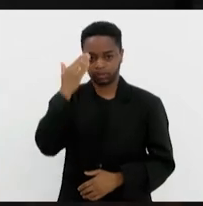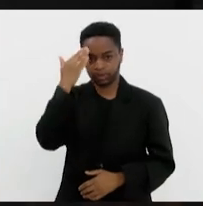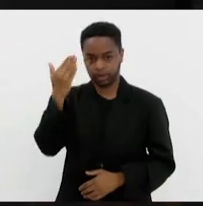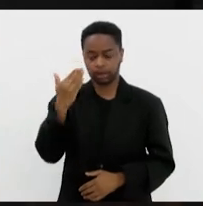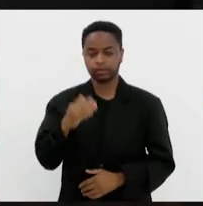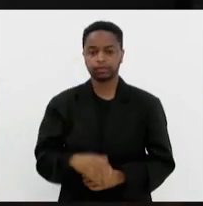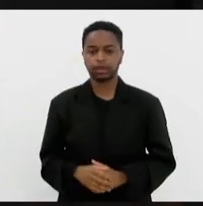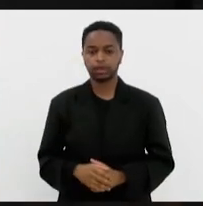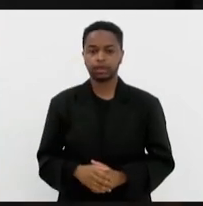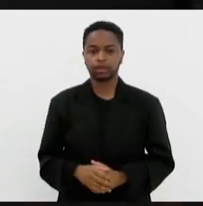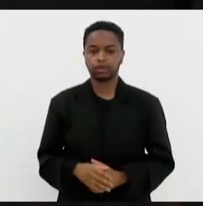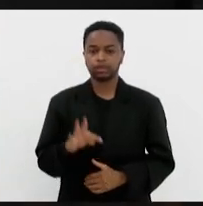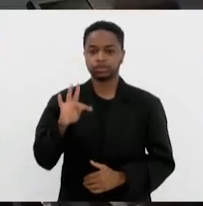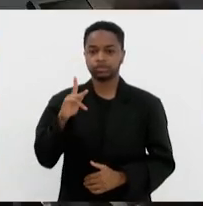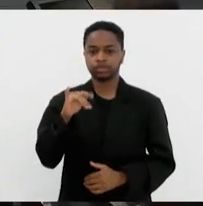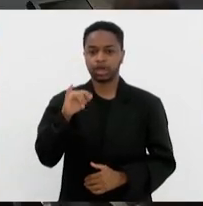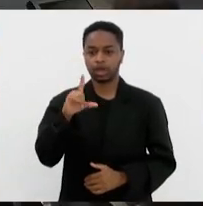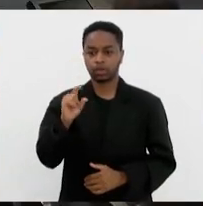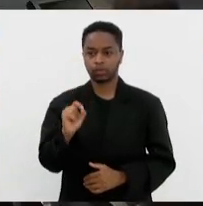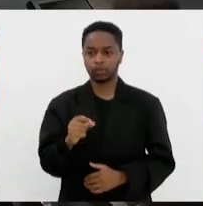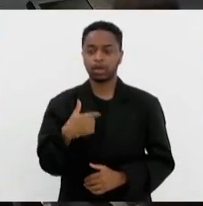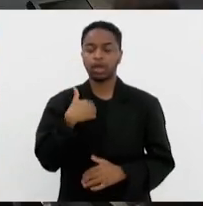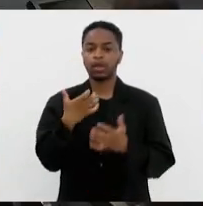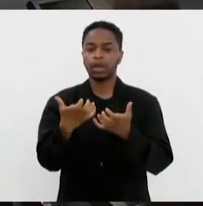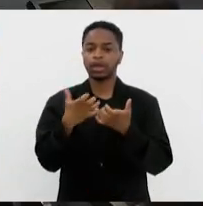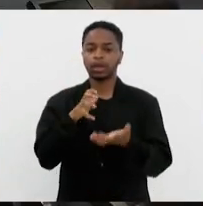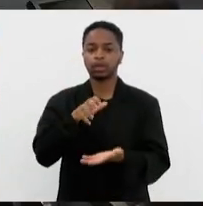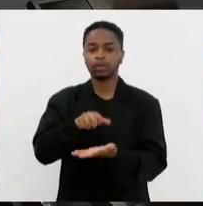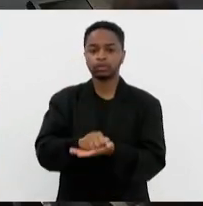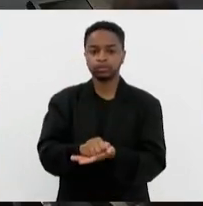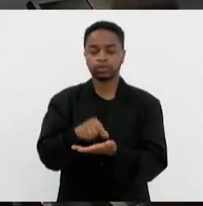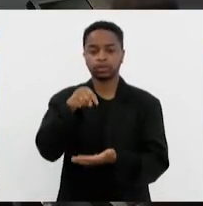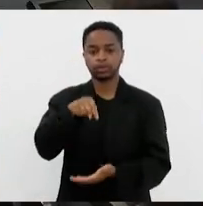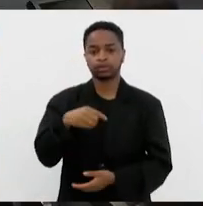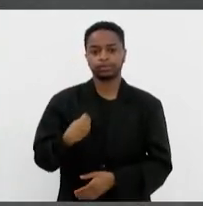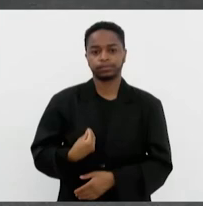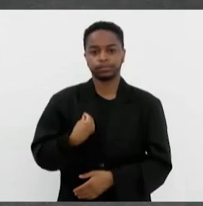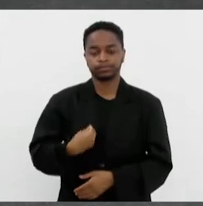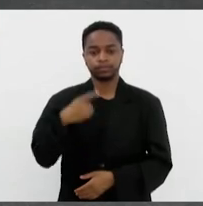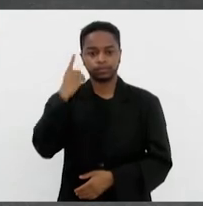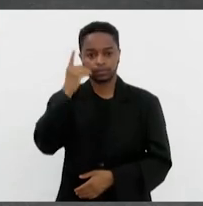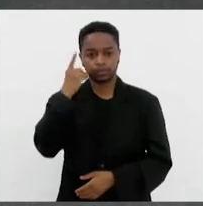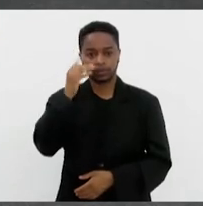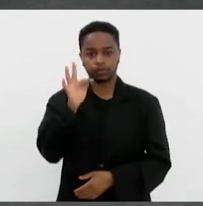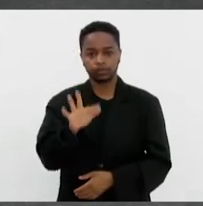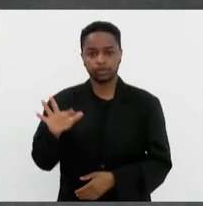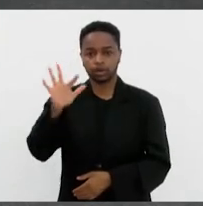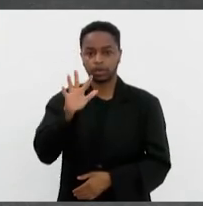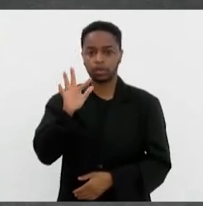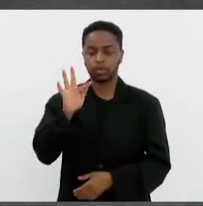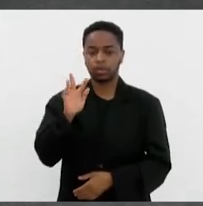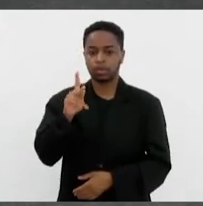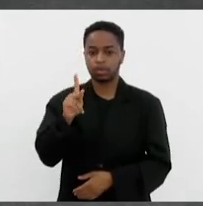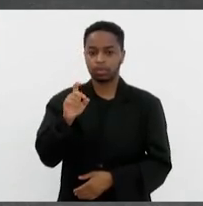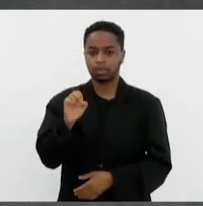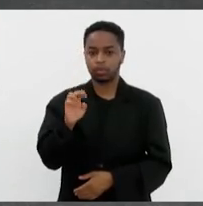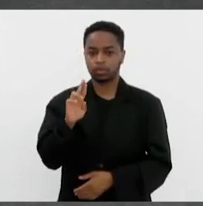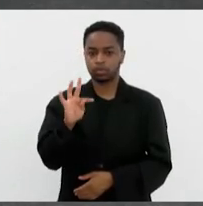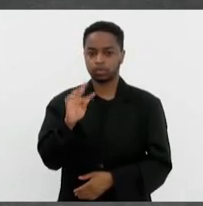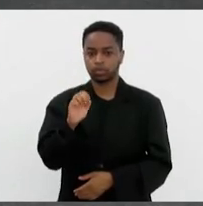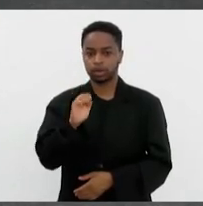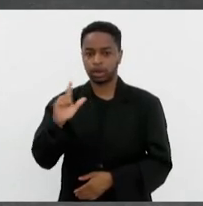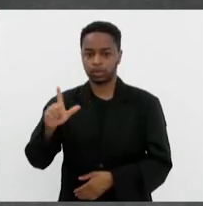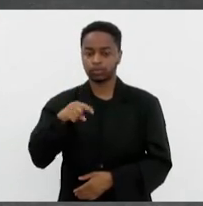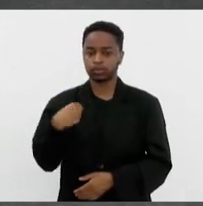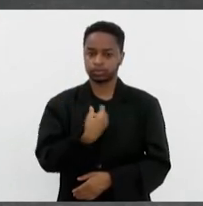Deputado Tiago Rangel, por favor. Presidente, gostaria de registrar a presença aqui do deputado federal Portugal, nosso amigo, foi